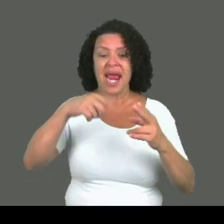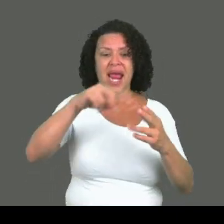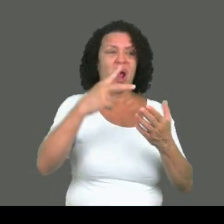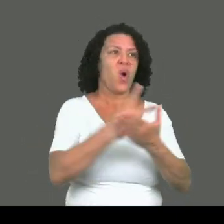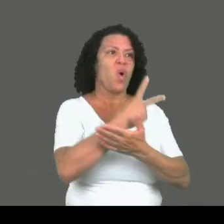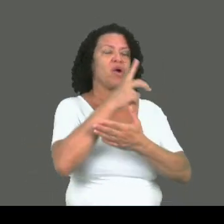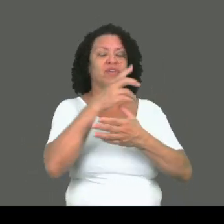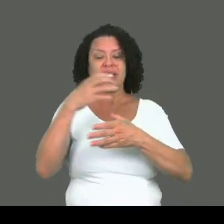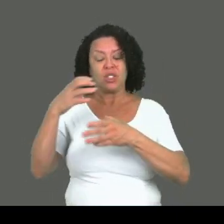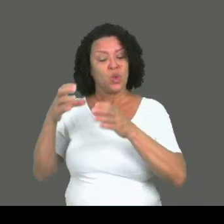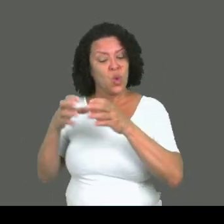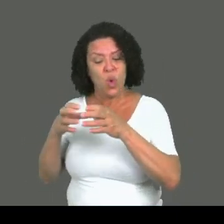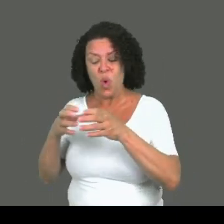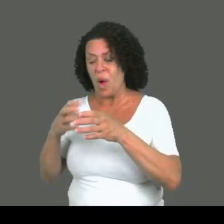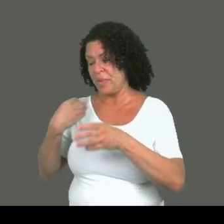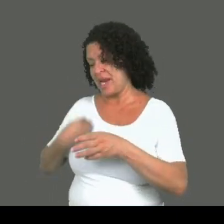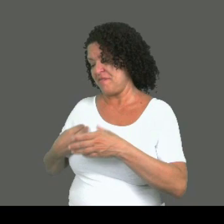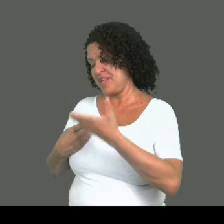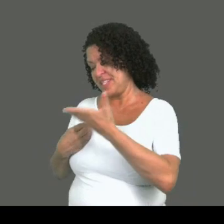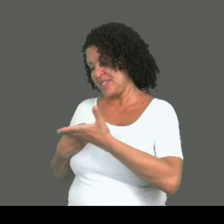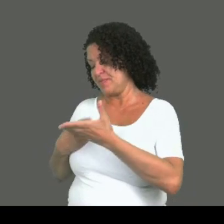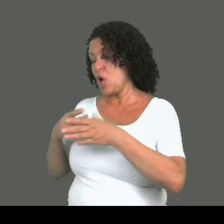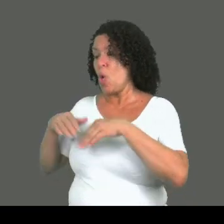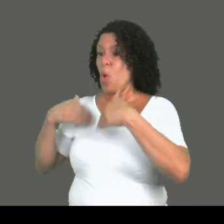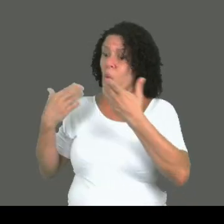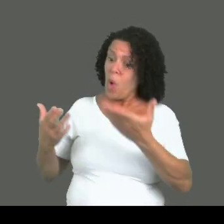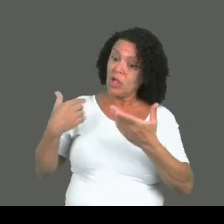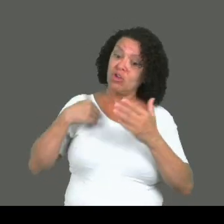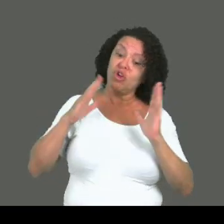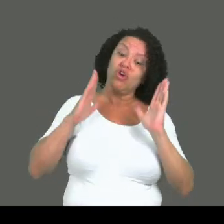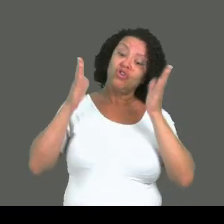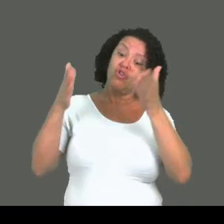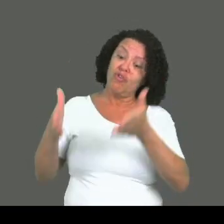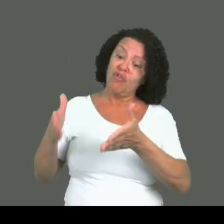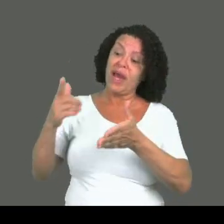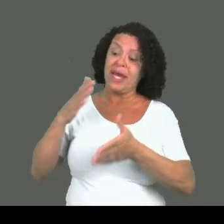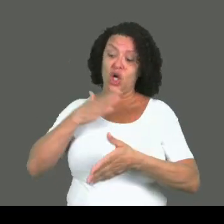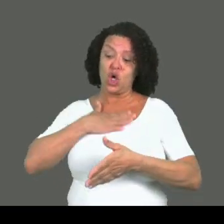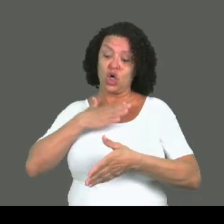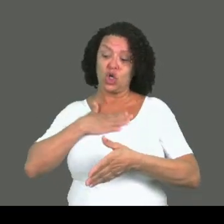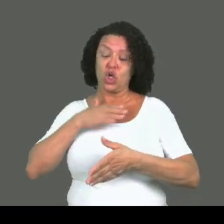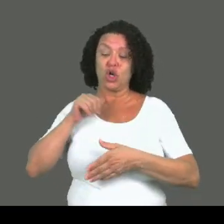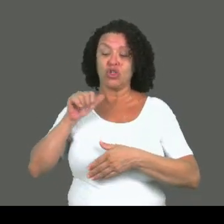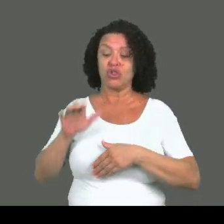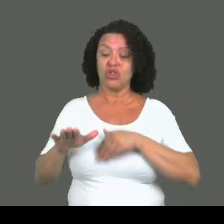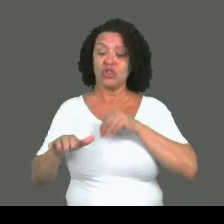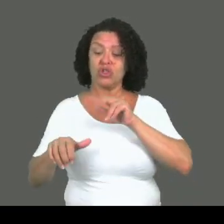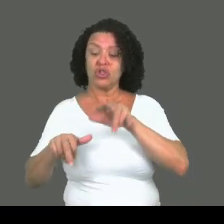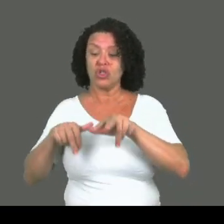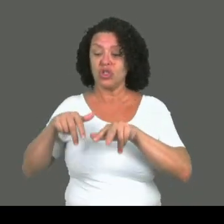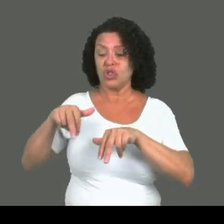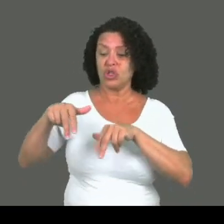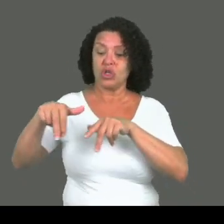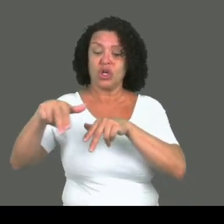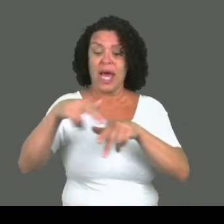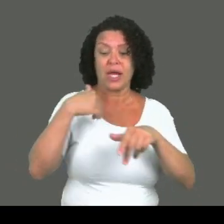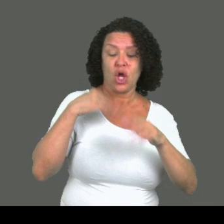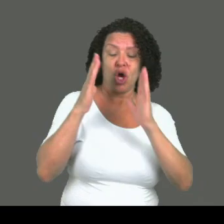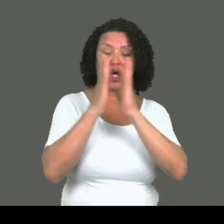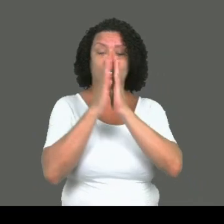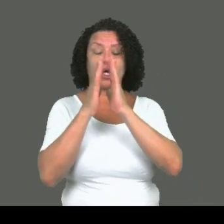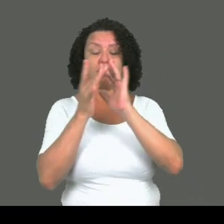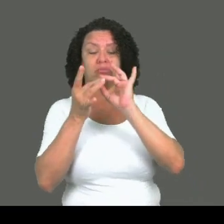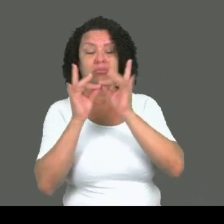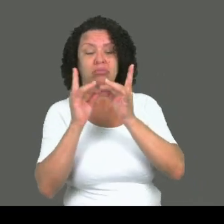nosso grupo e na vida. Quando o nosso foco são os nossos passos, a nossa oração,